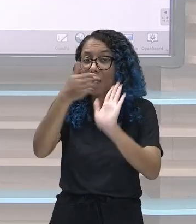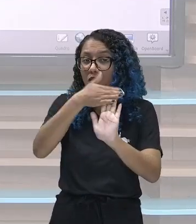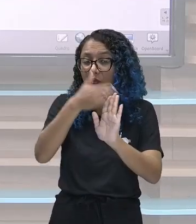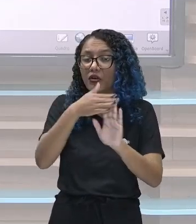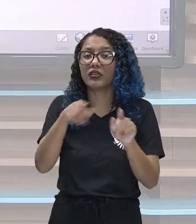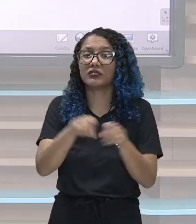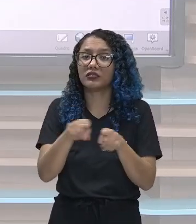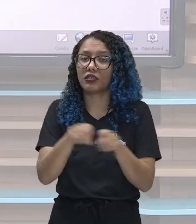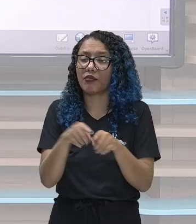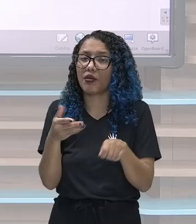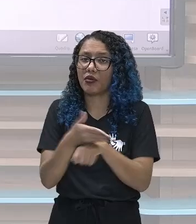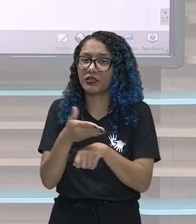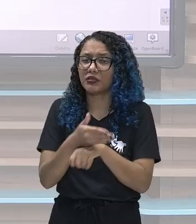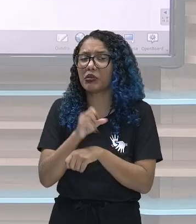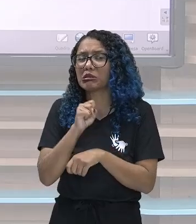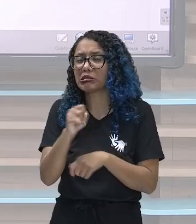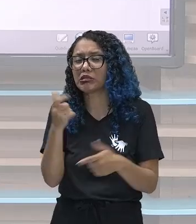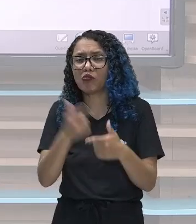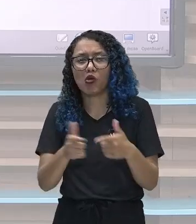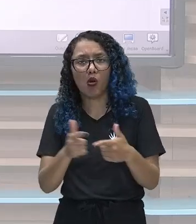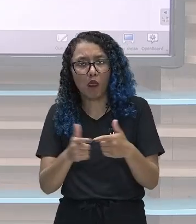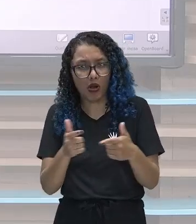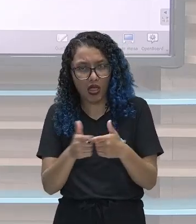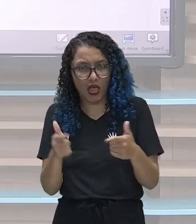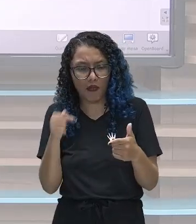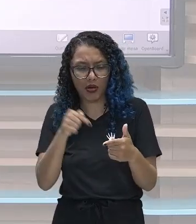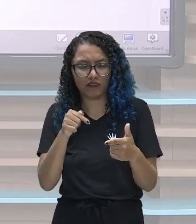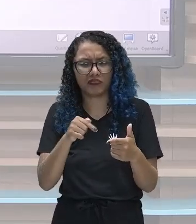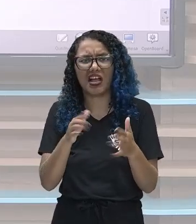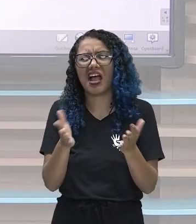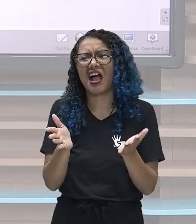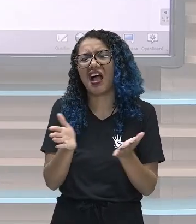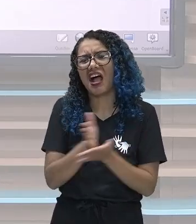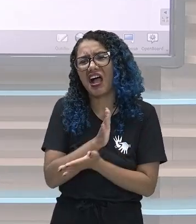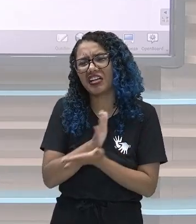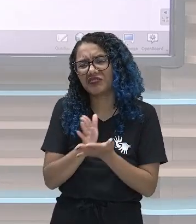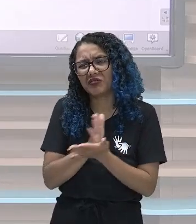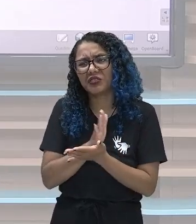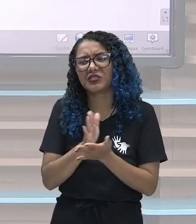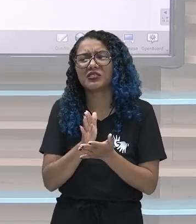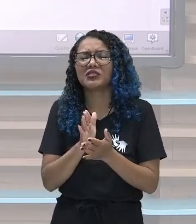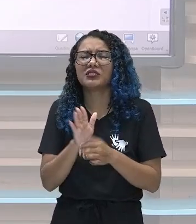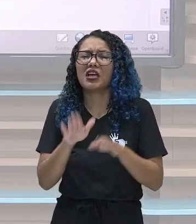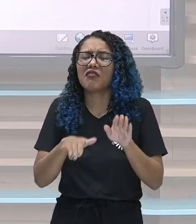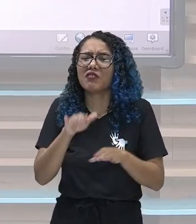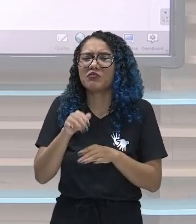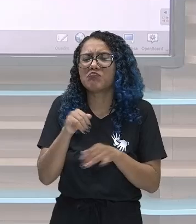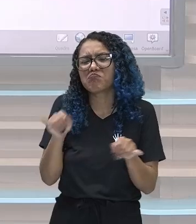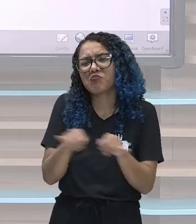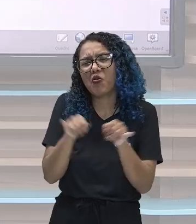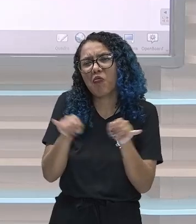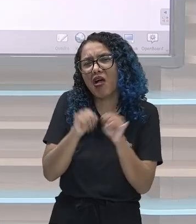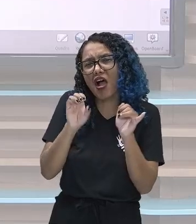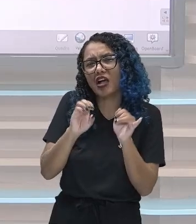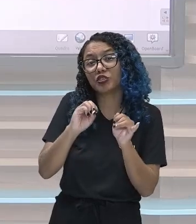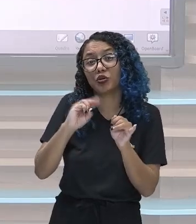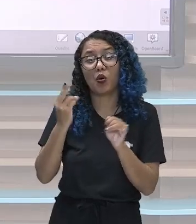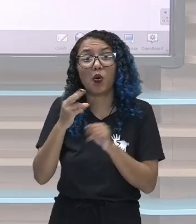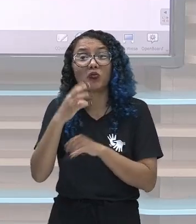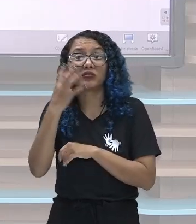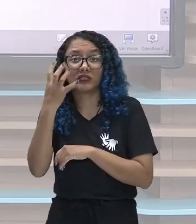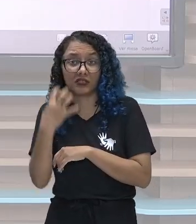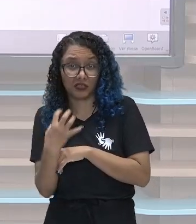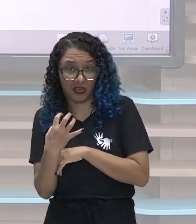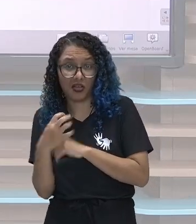resolução de problemas, sejam problemas bobos, às vezes, dentro da sala de aula, ou até problemas maiores da escola. Então,